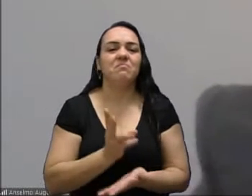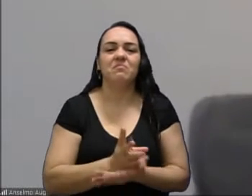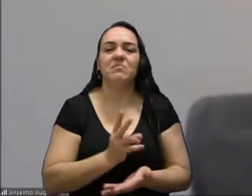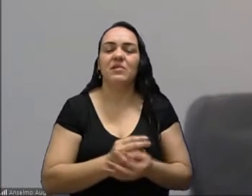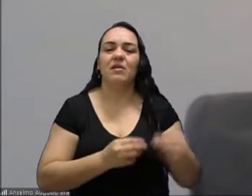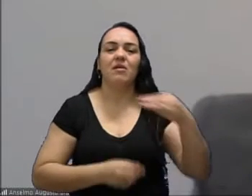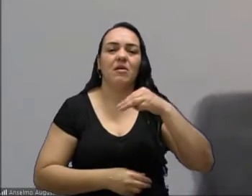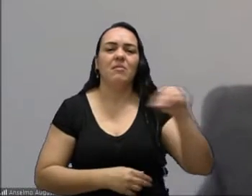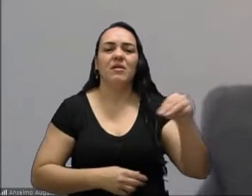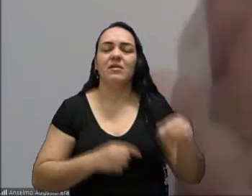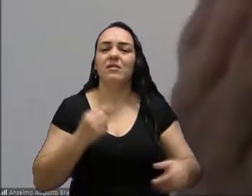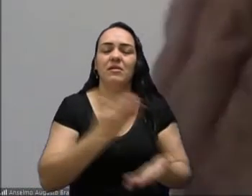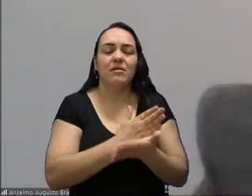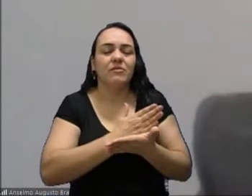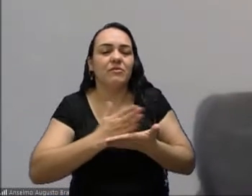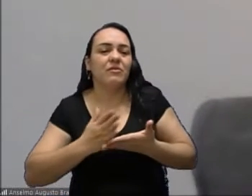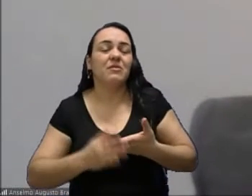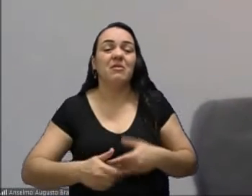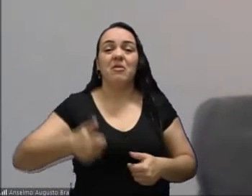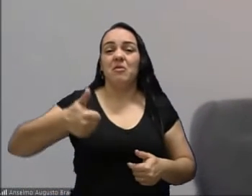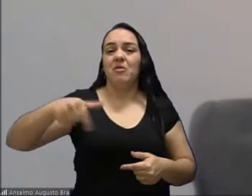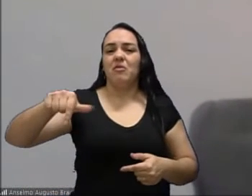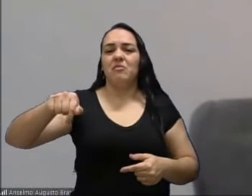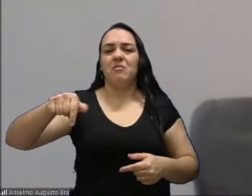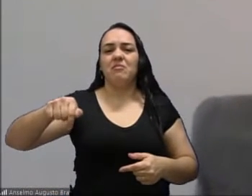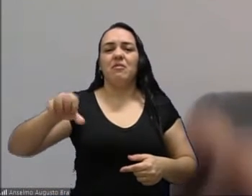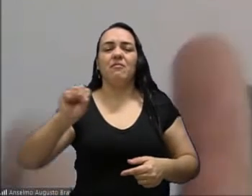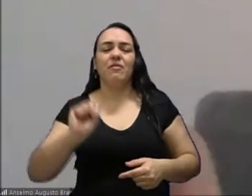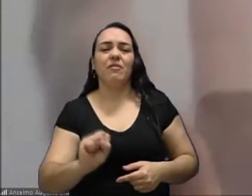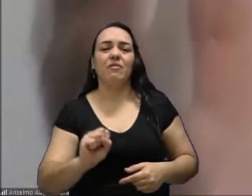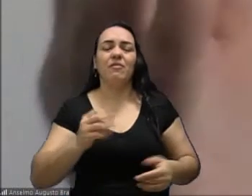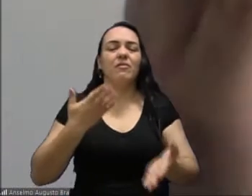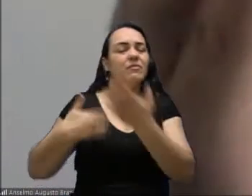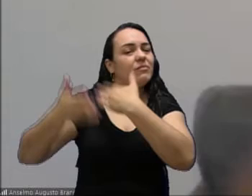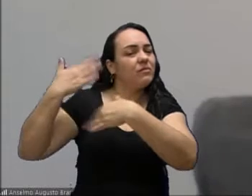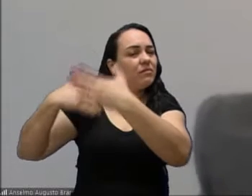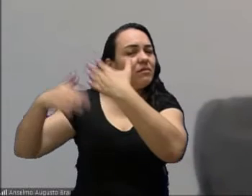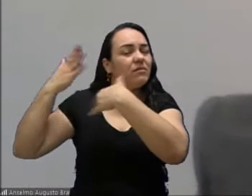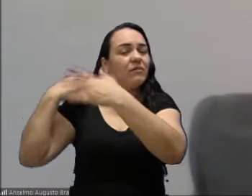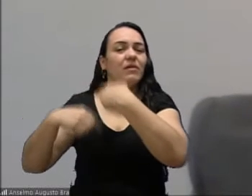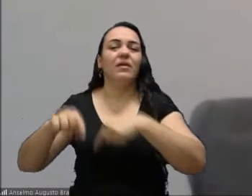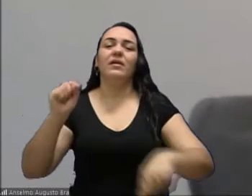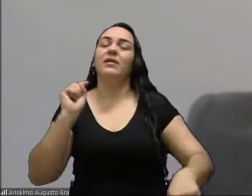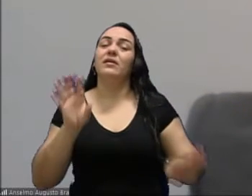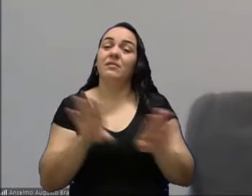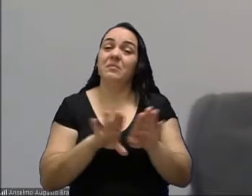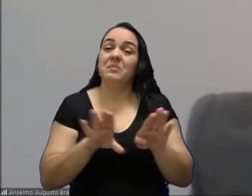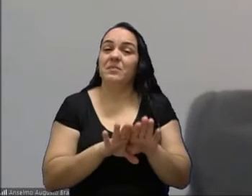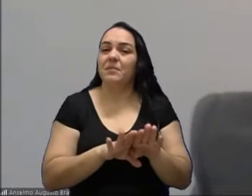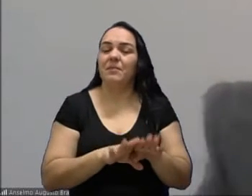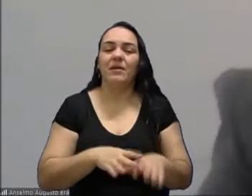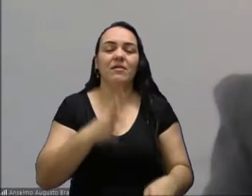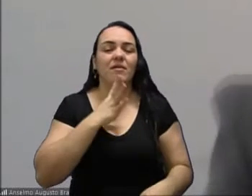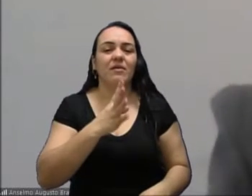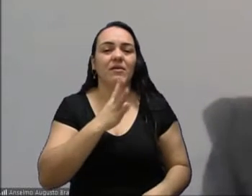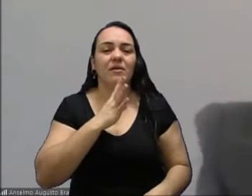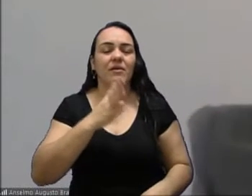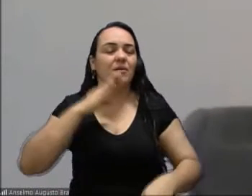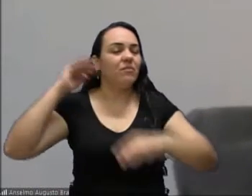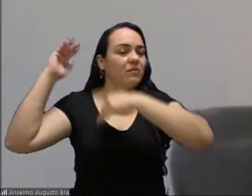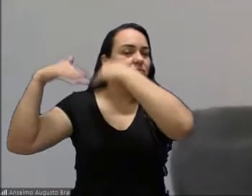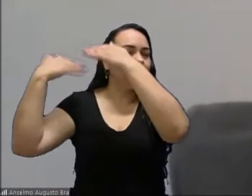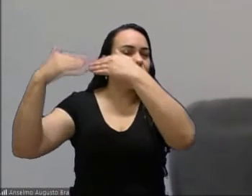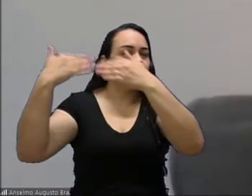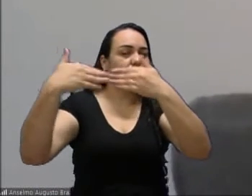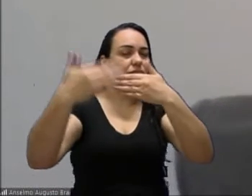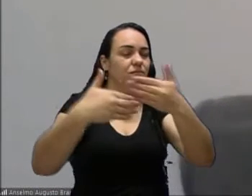conhece desde quando eu comecei, em 1998, na Câmara Antiga, presidente Oswaldo Duarte Filho, né, conhece toda